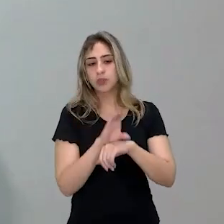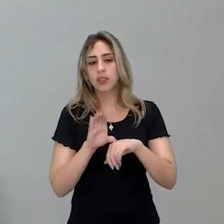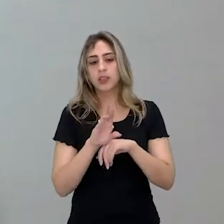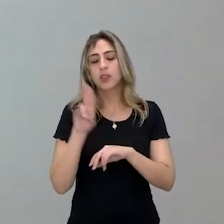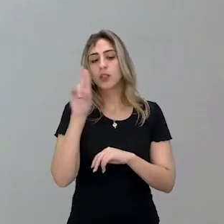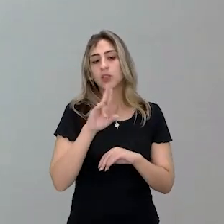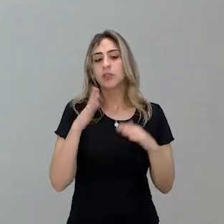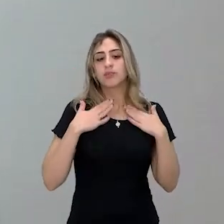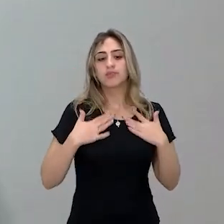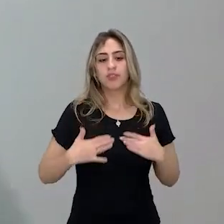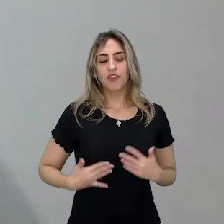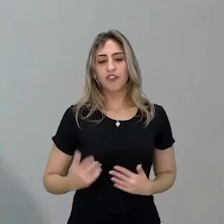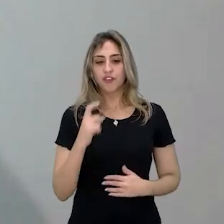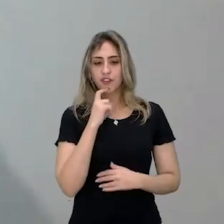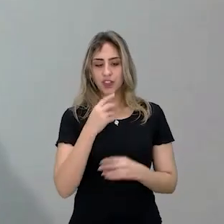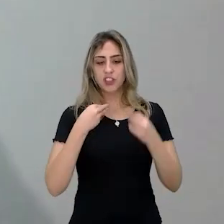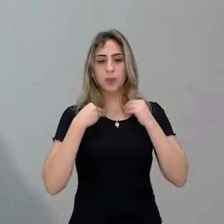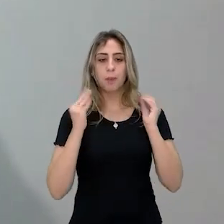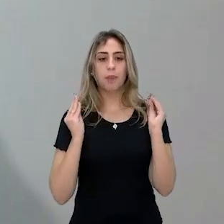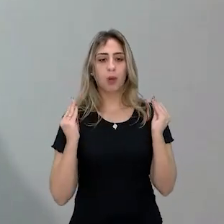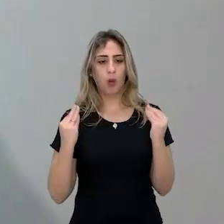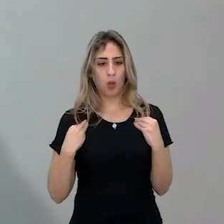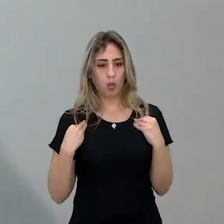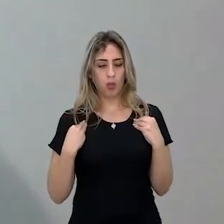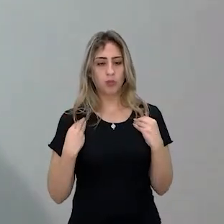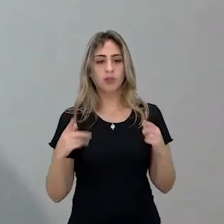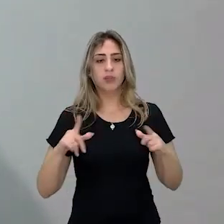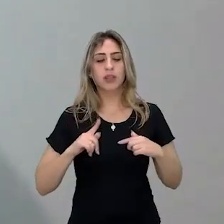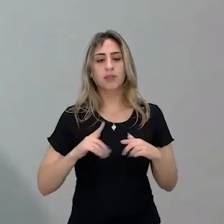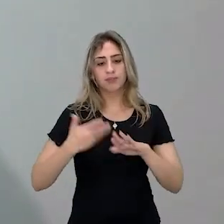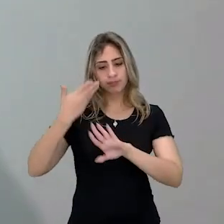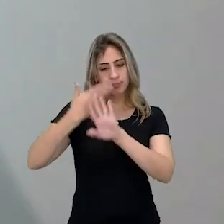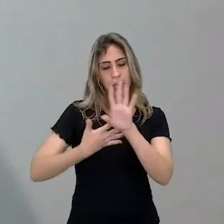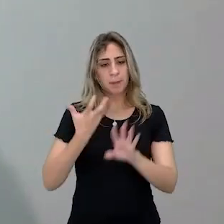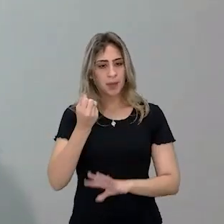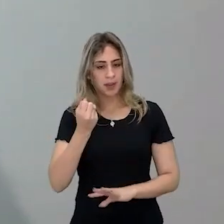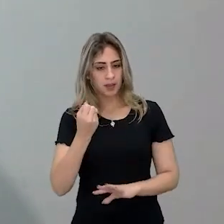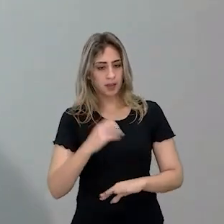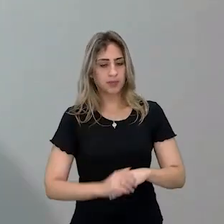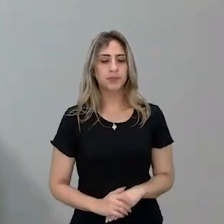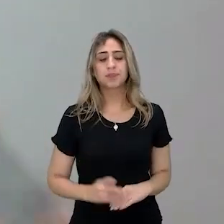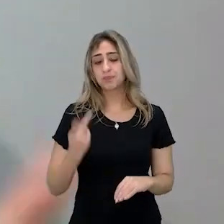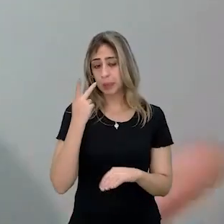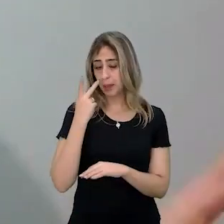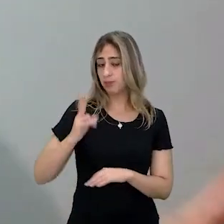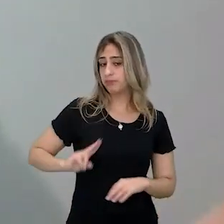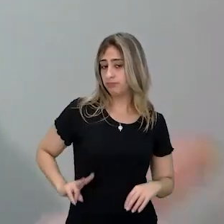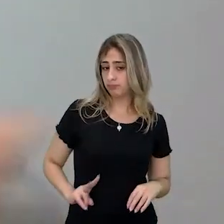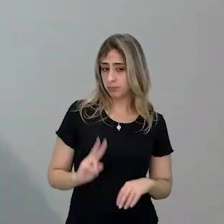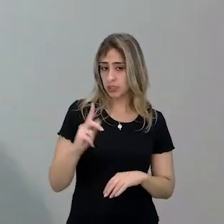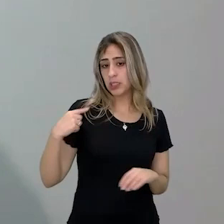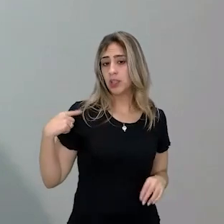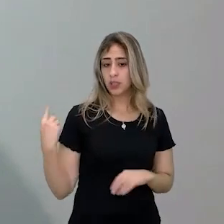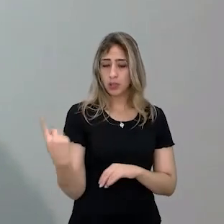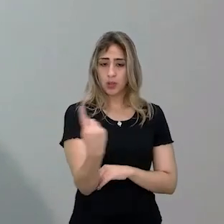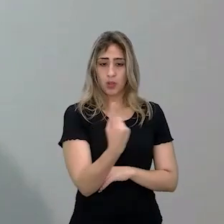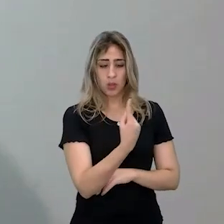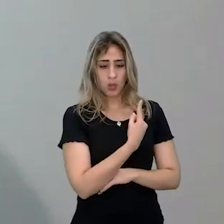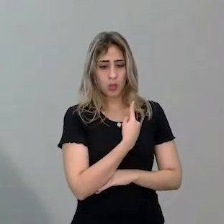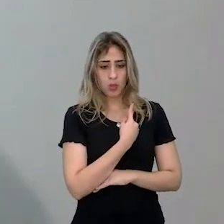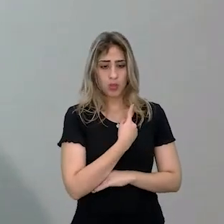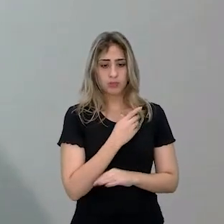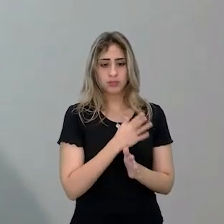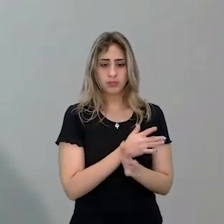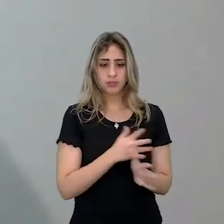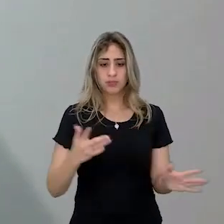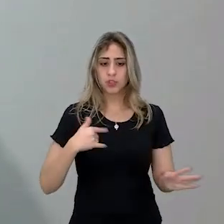Estou usando uma camisa verde, uma camisa polo verde e tem uma parede branca atrás de mim. E para dar continuidade, porque não seremos